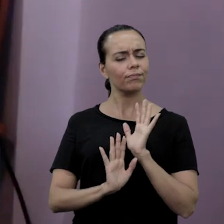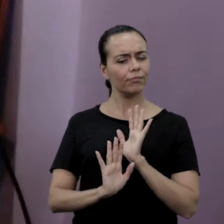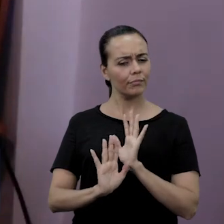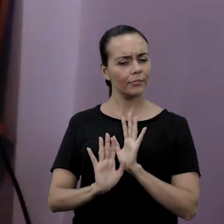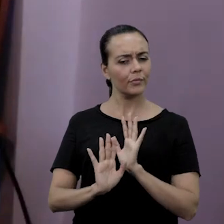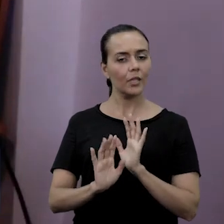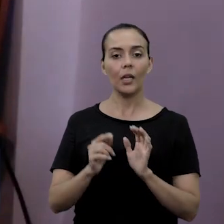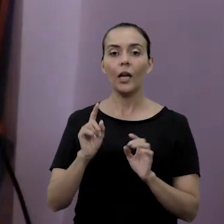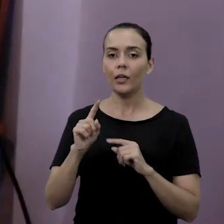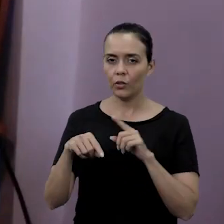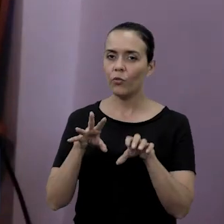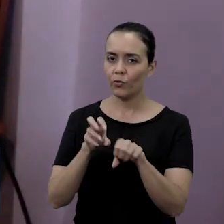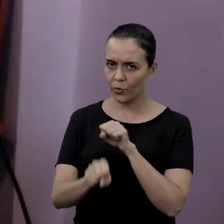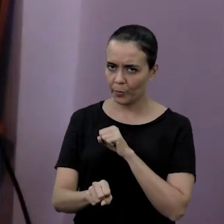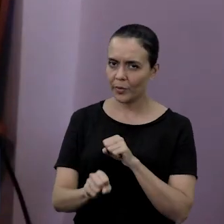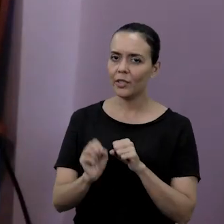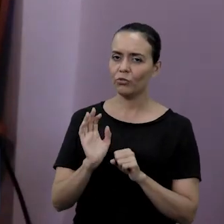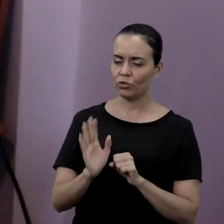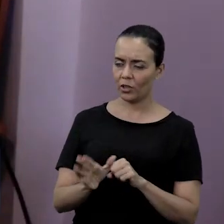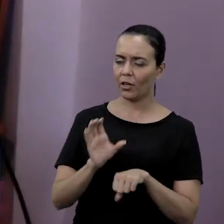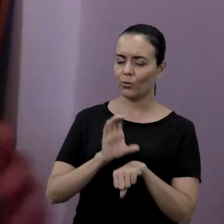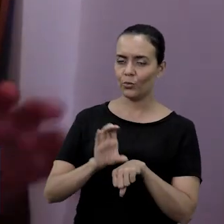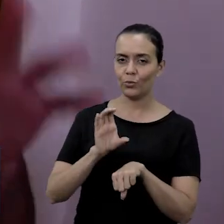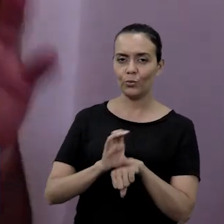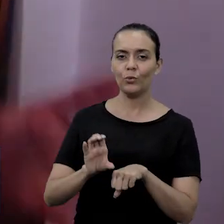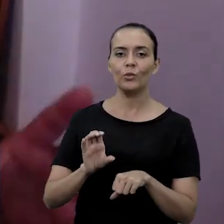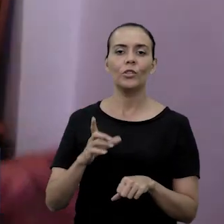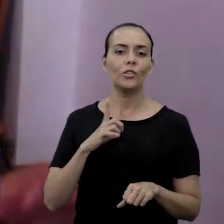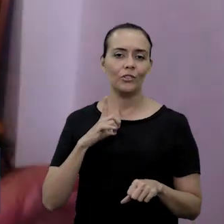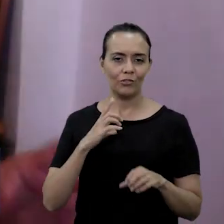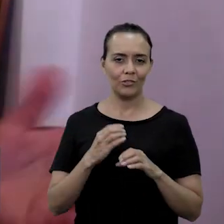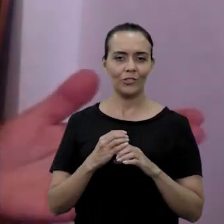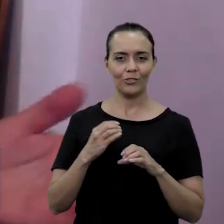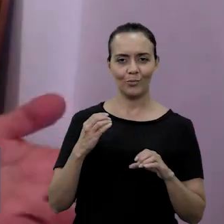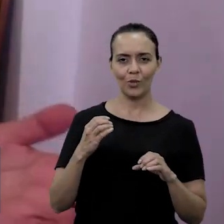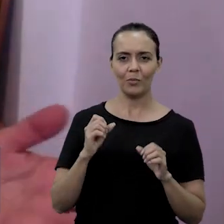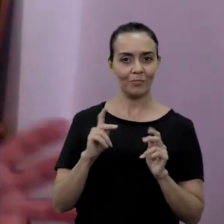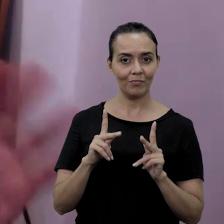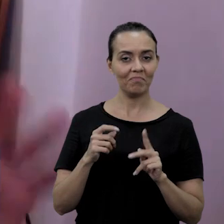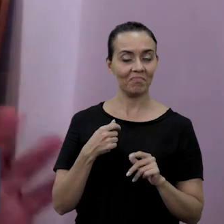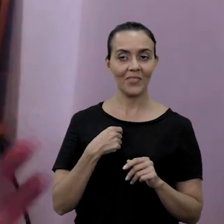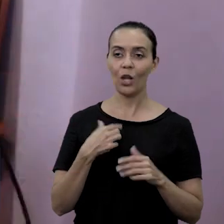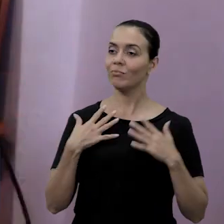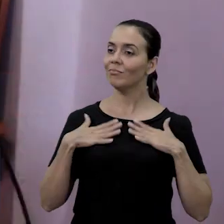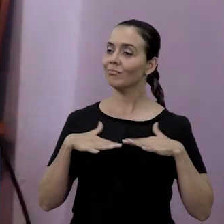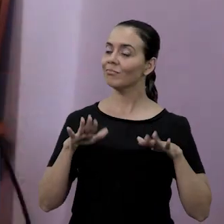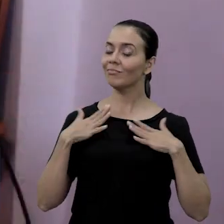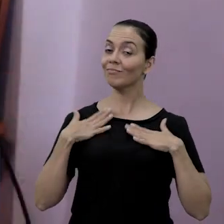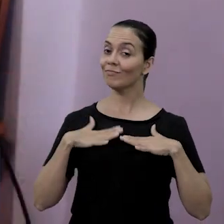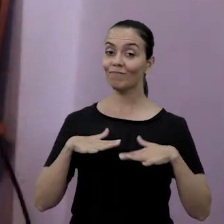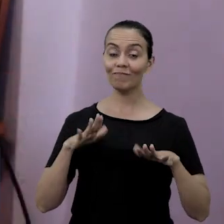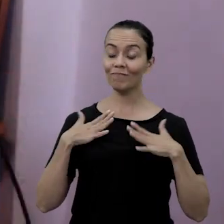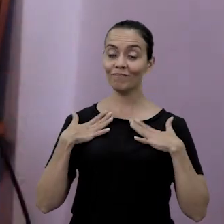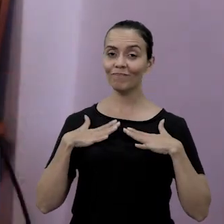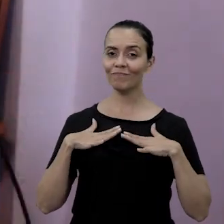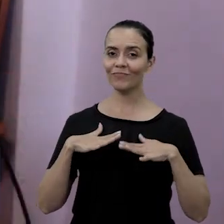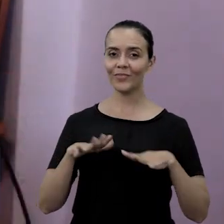curso, na época eu já vi ali o diploma, eu realmente estava tranquilo